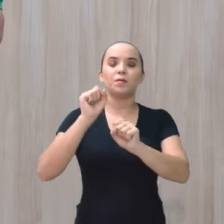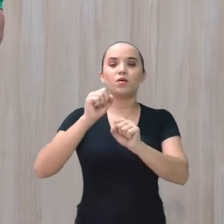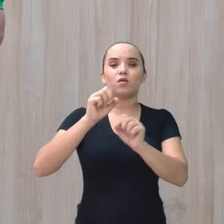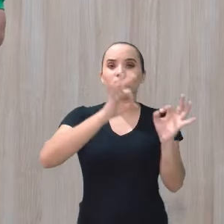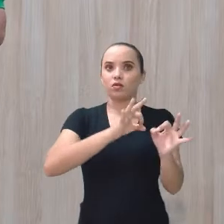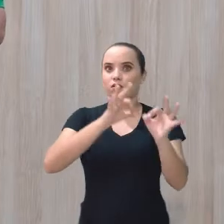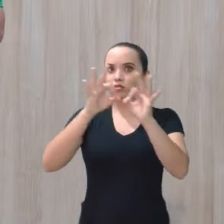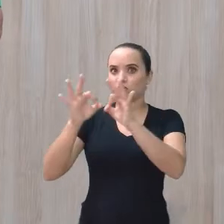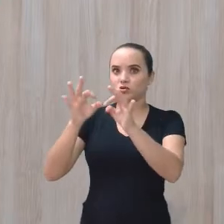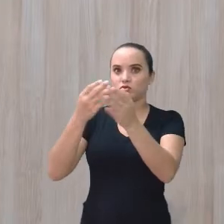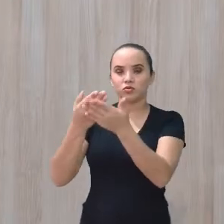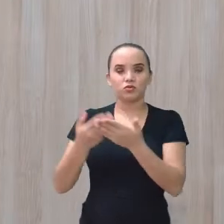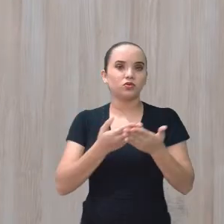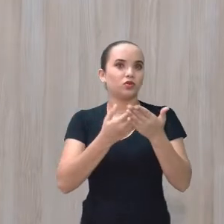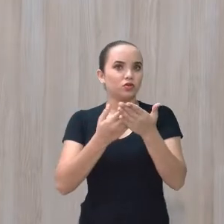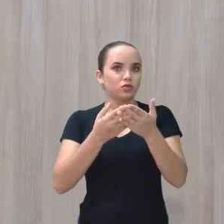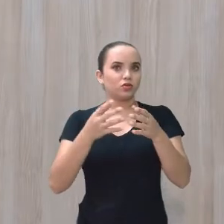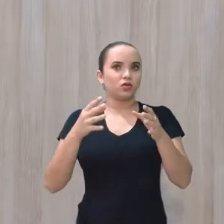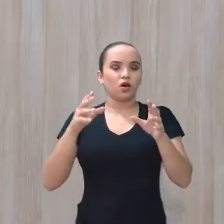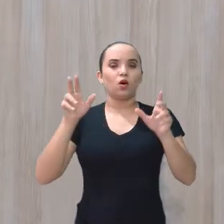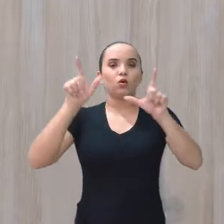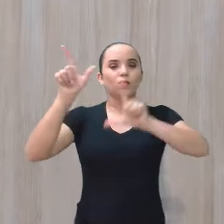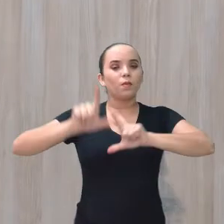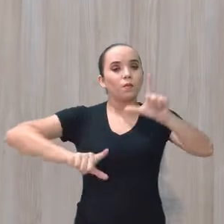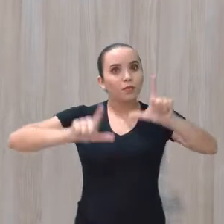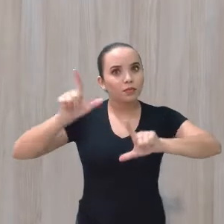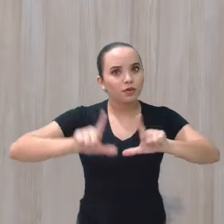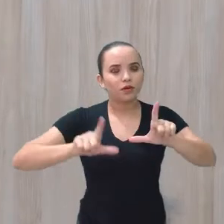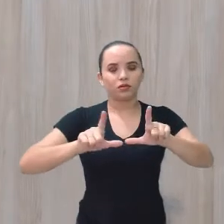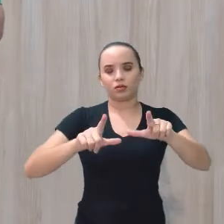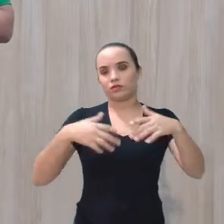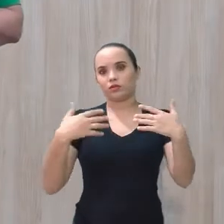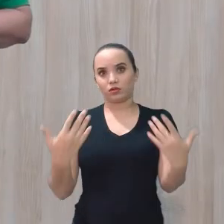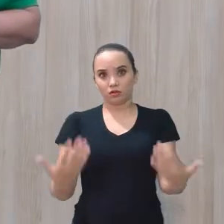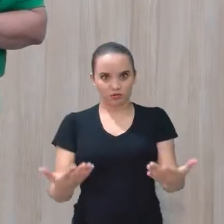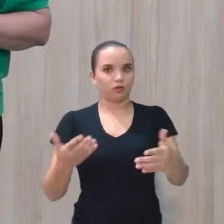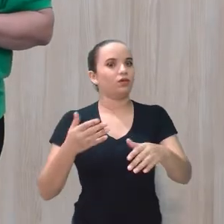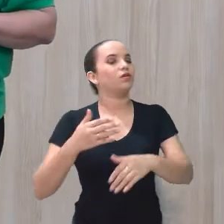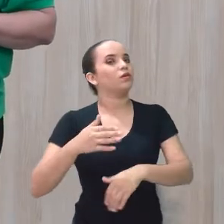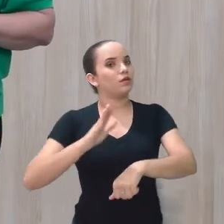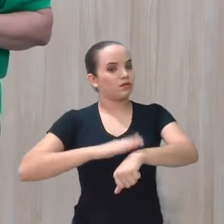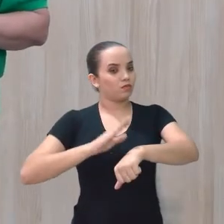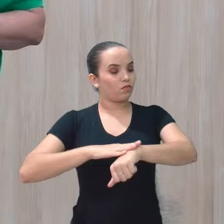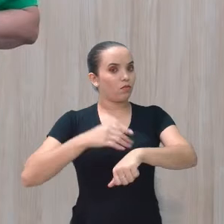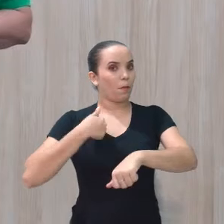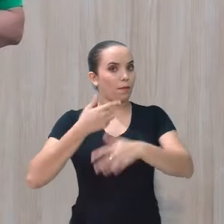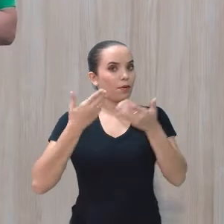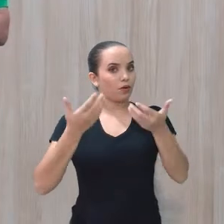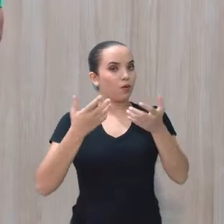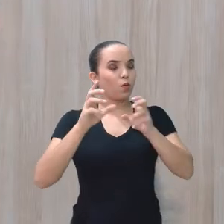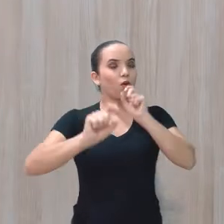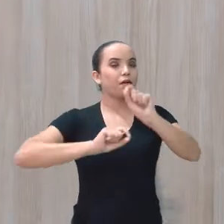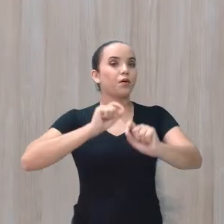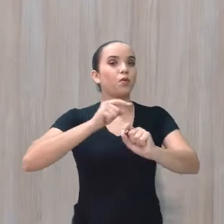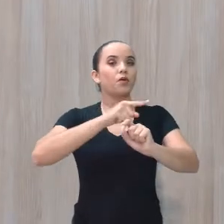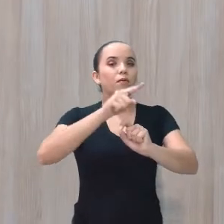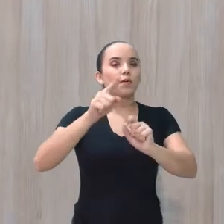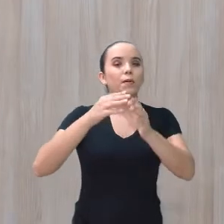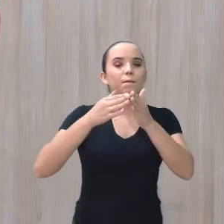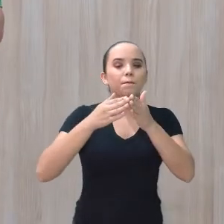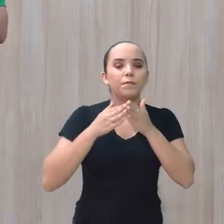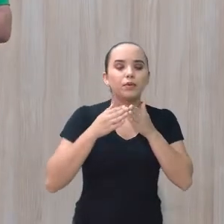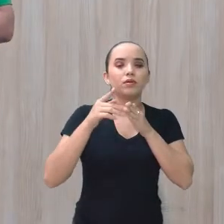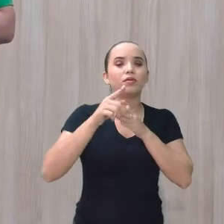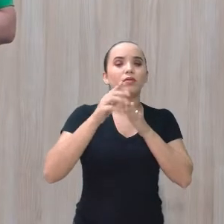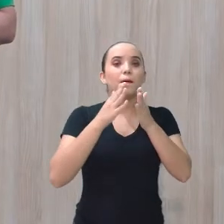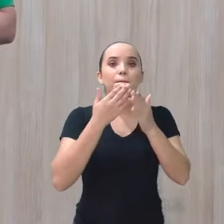essas aulas pela TV. E aí peço a compreensão da família, não é? Em casa aí. Ajuda esse